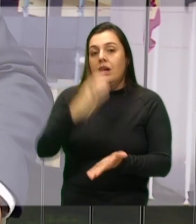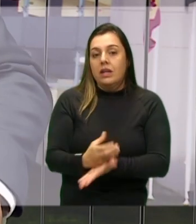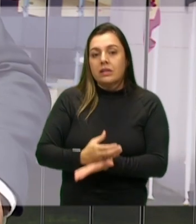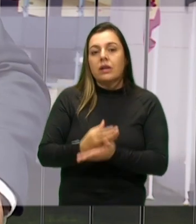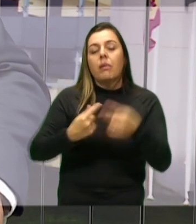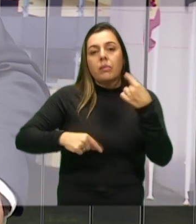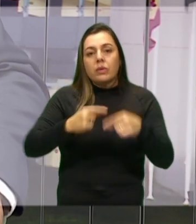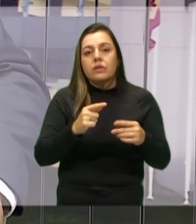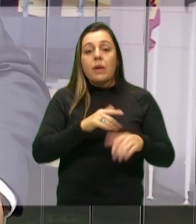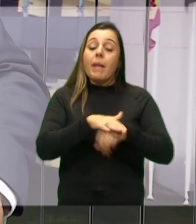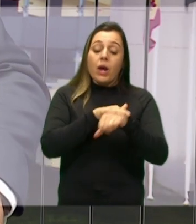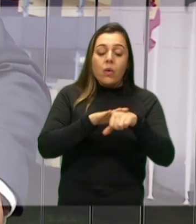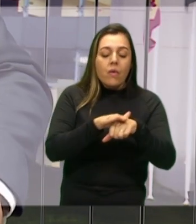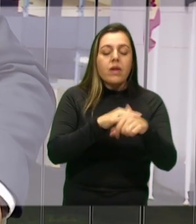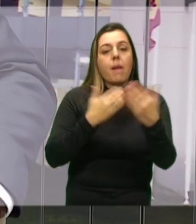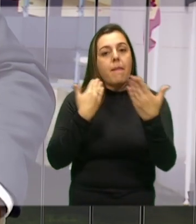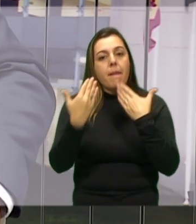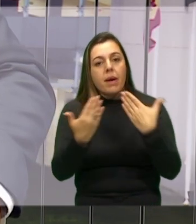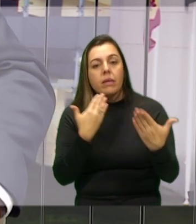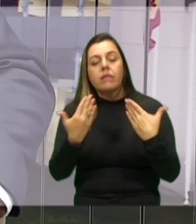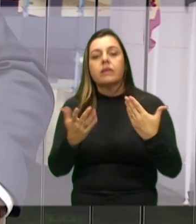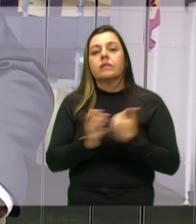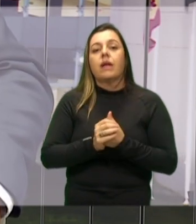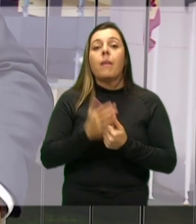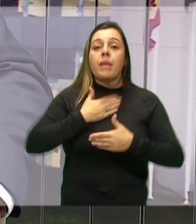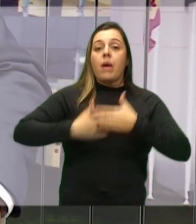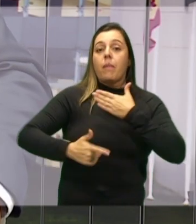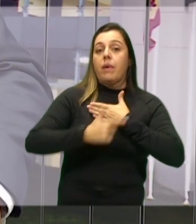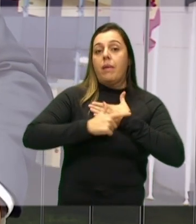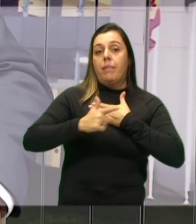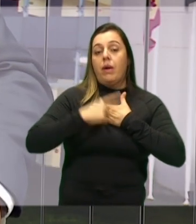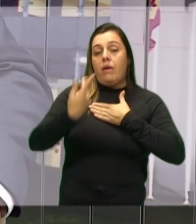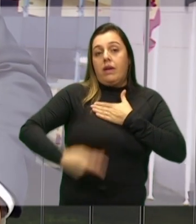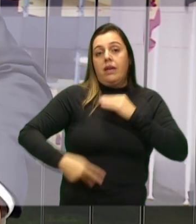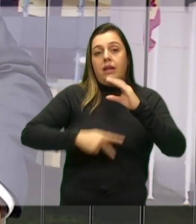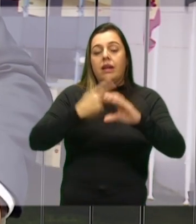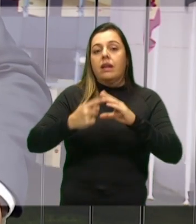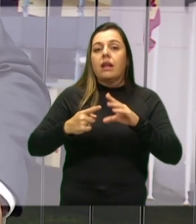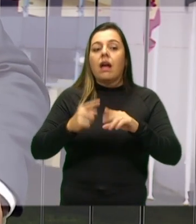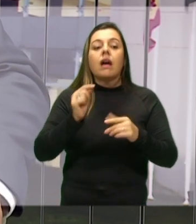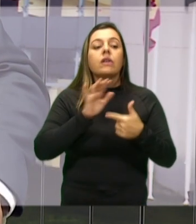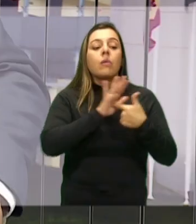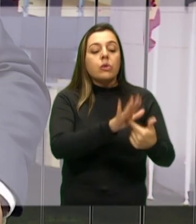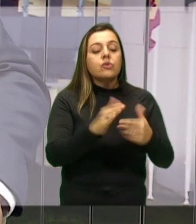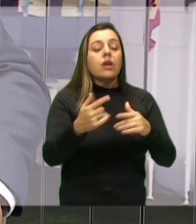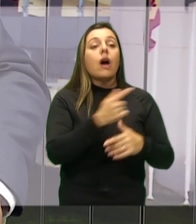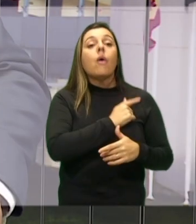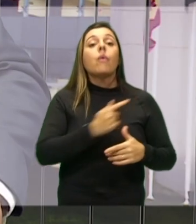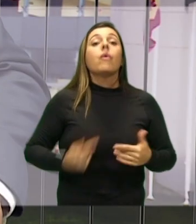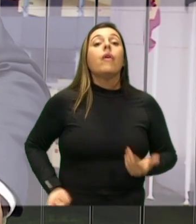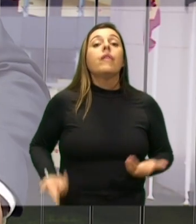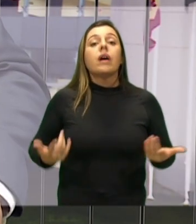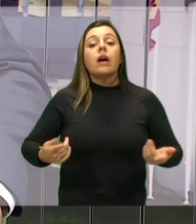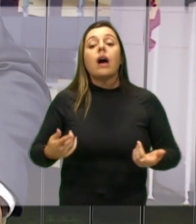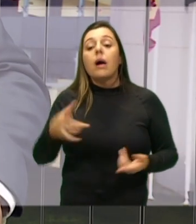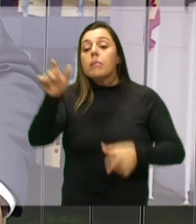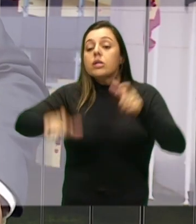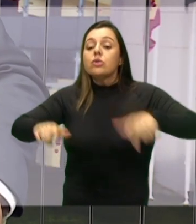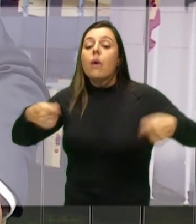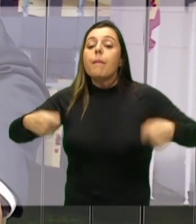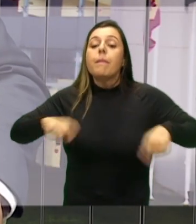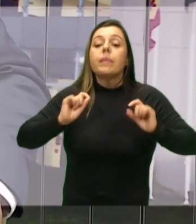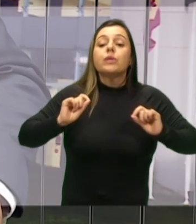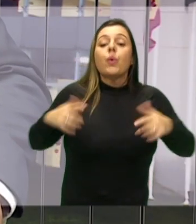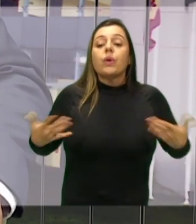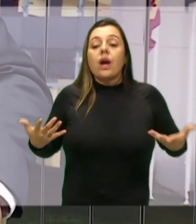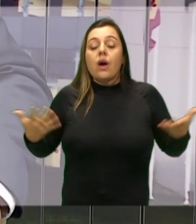ela deve ir pela conversa, pelo diálogo. O meu papel hoje aqui na casa é de apontar ao governo aquilo que as pessoas precisam. Nós